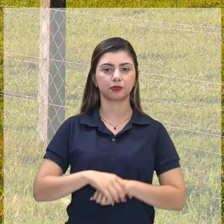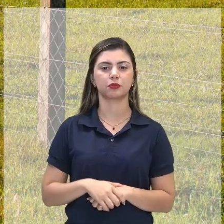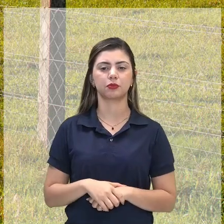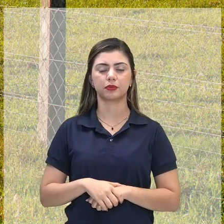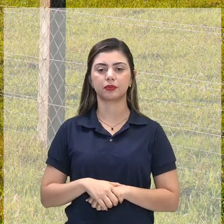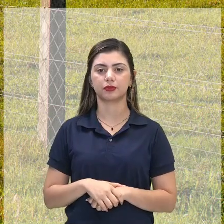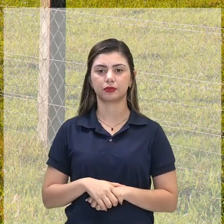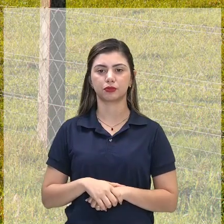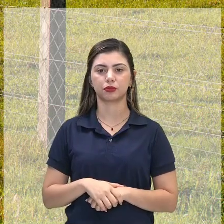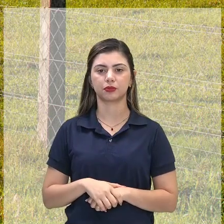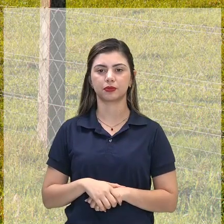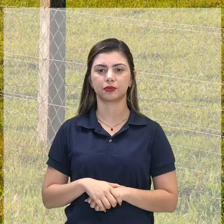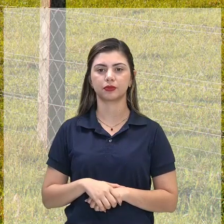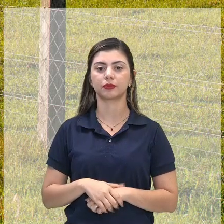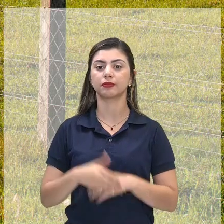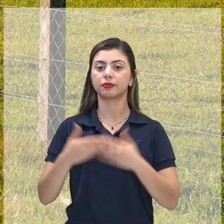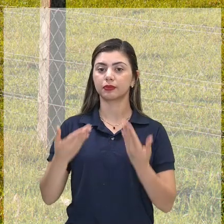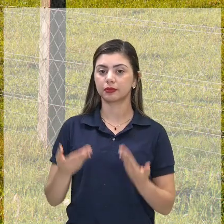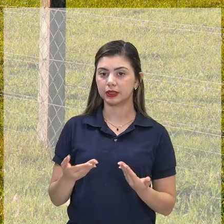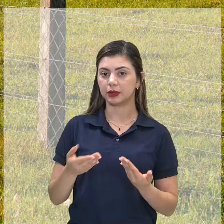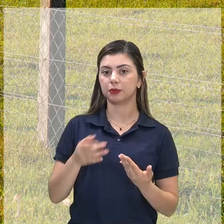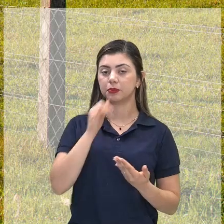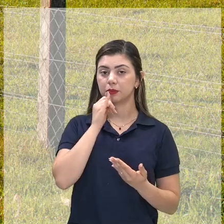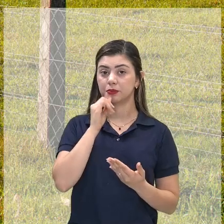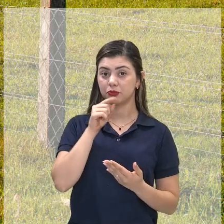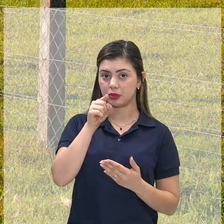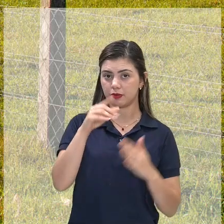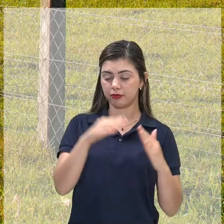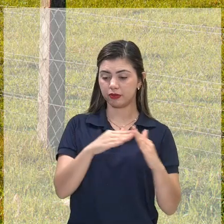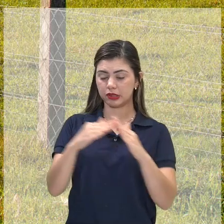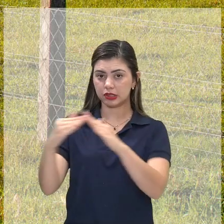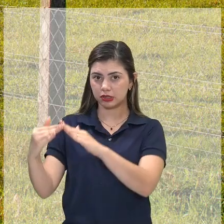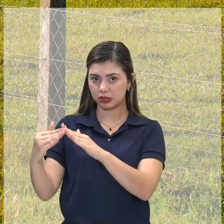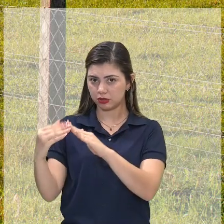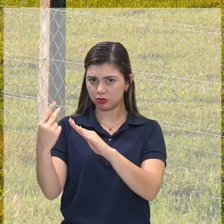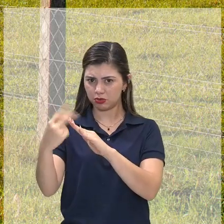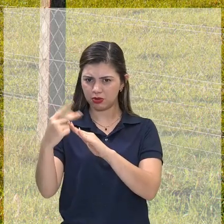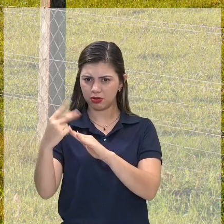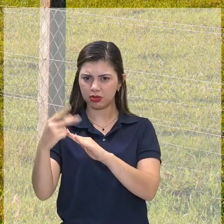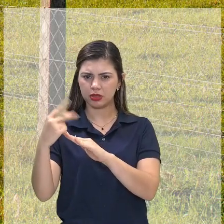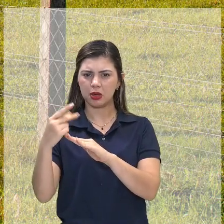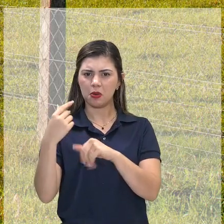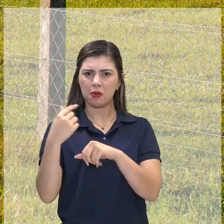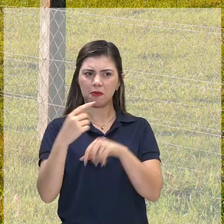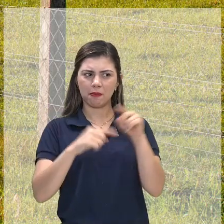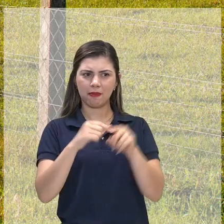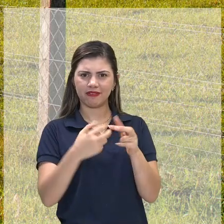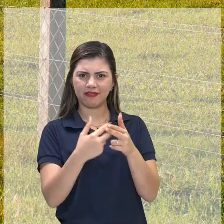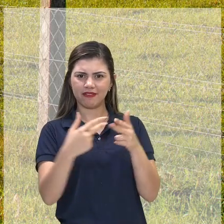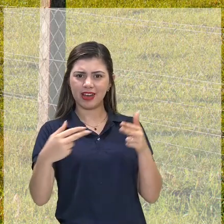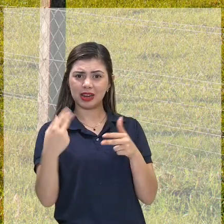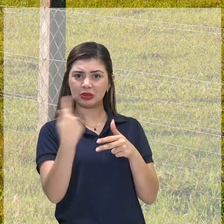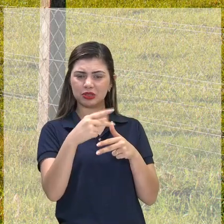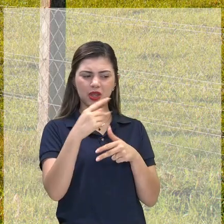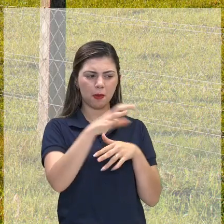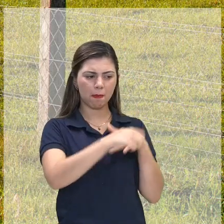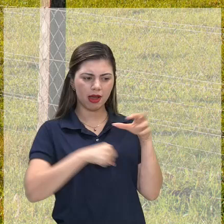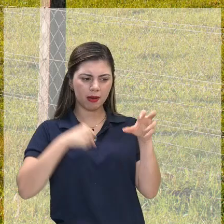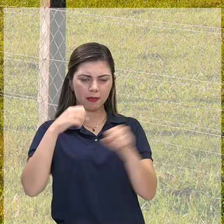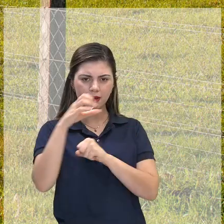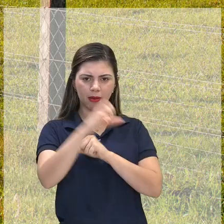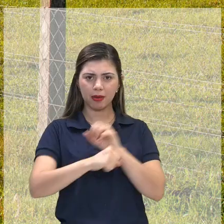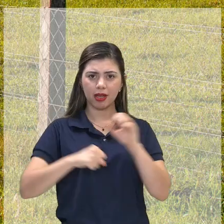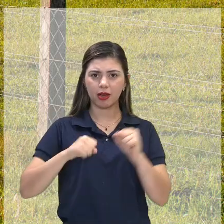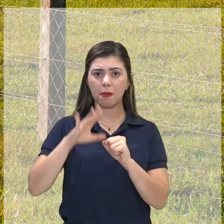se você descobrisse que um vizinho está pegando coisas do seu quintal